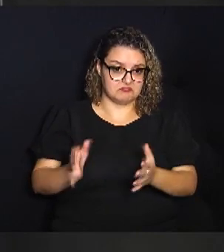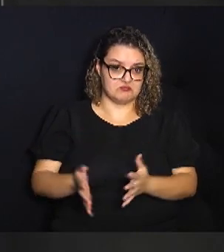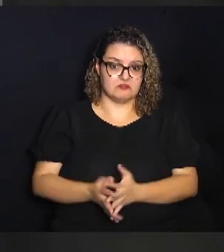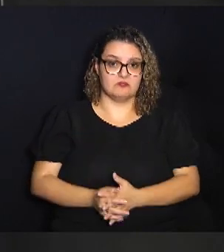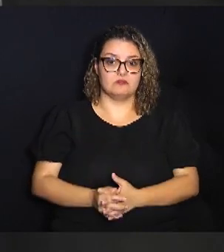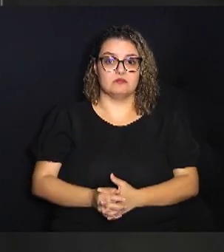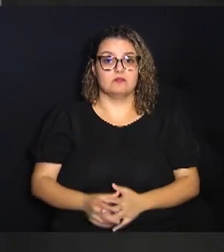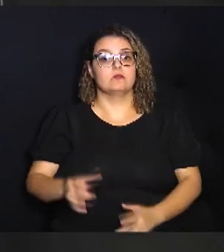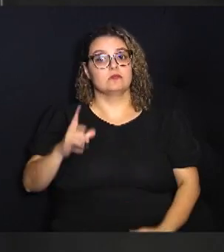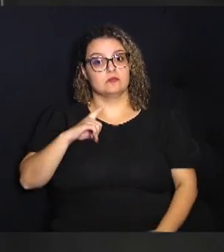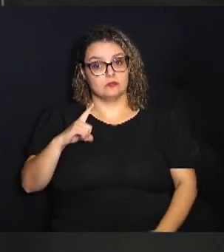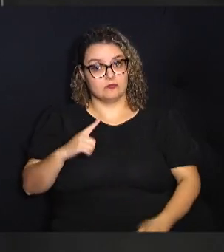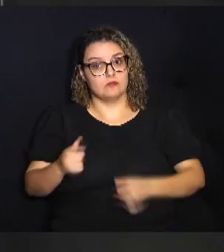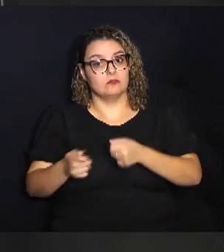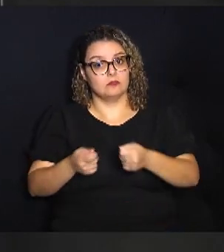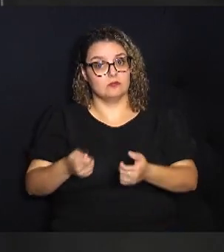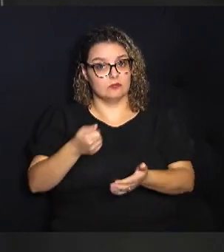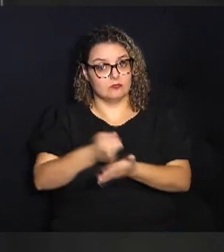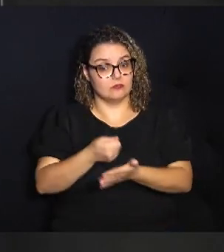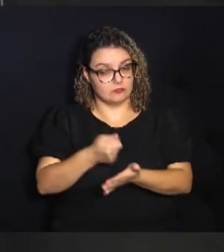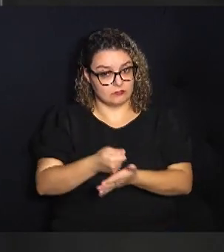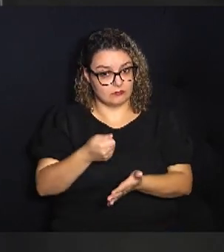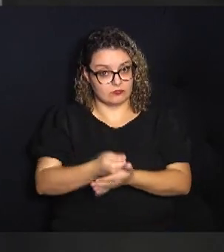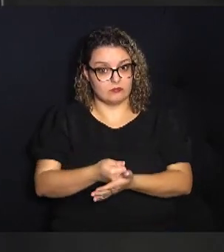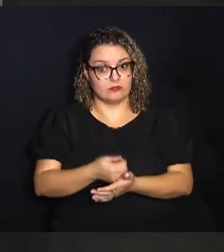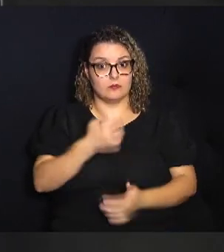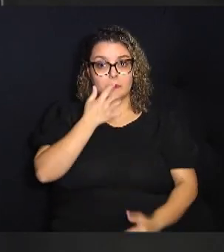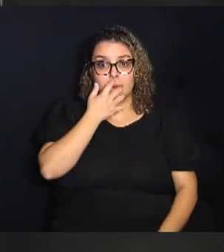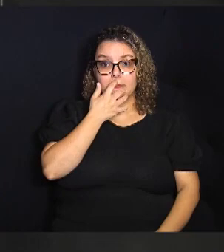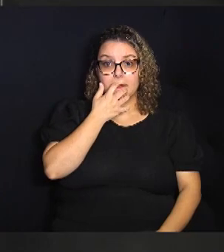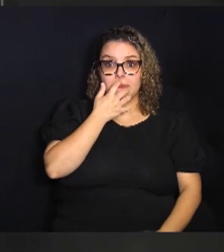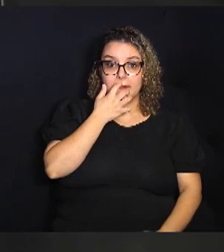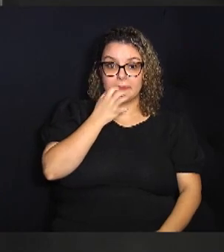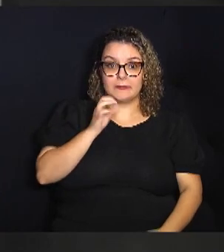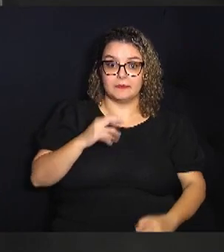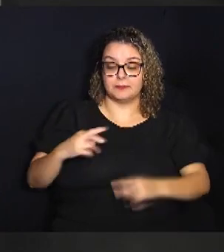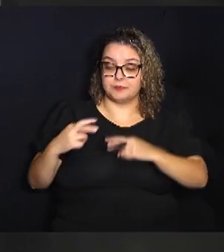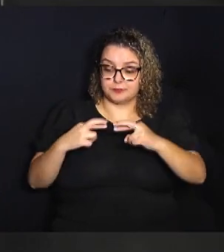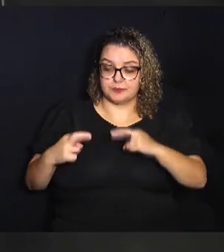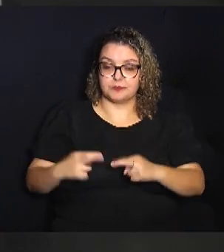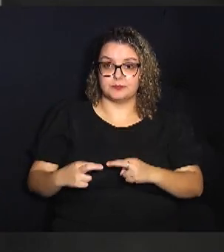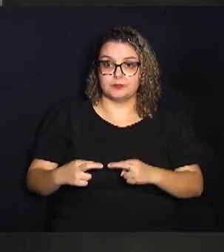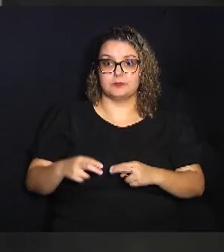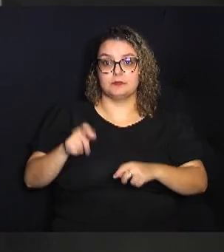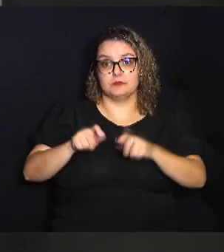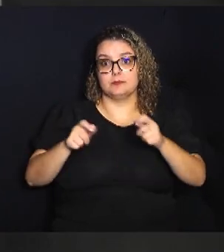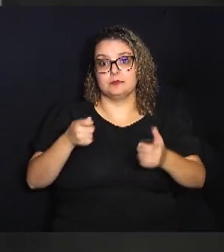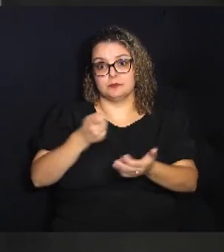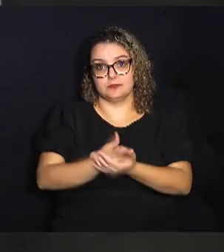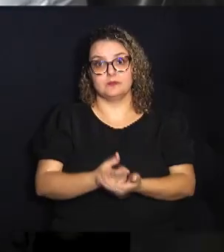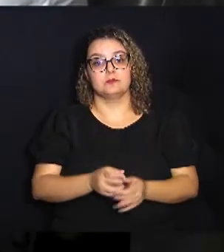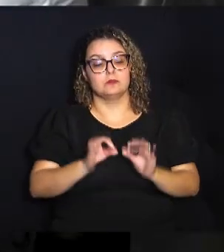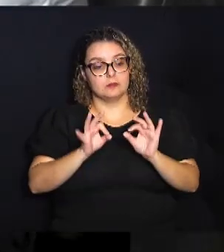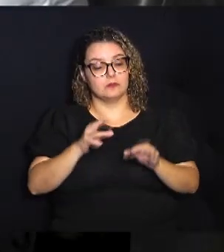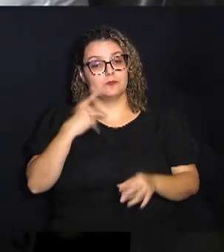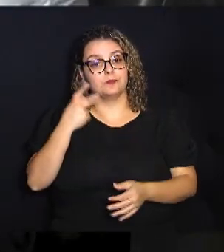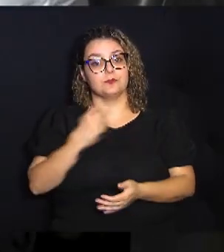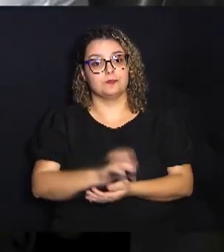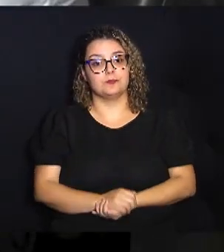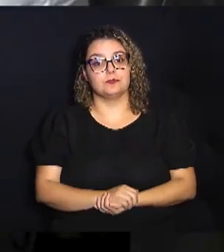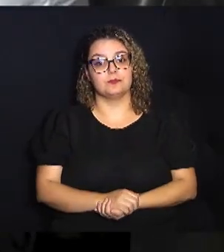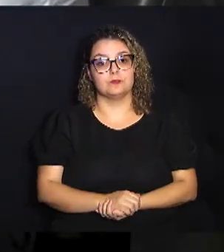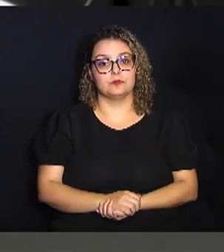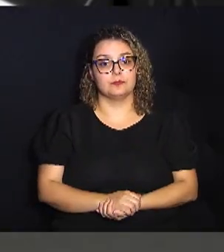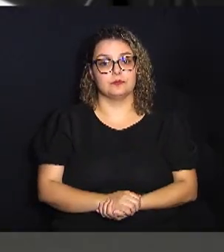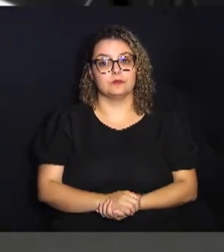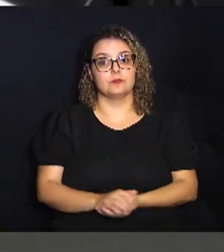que haja um controle mais rigoroso e uma fiscalização nos compradores. Tá certo, então, vereador. Ainda